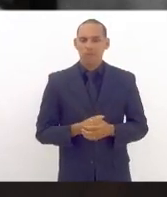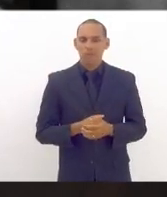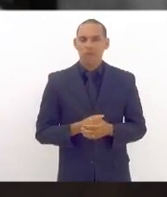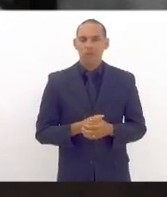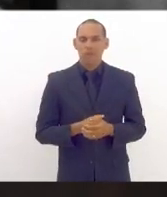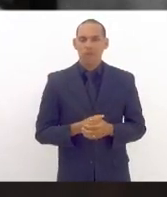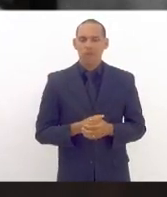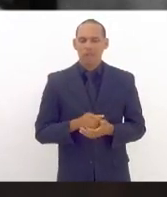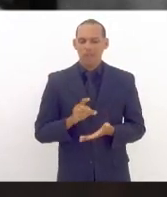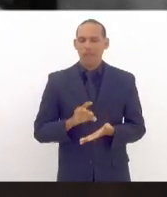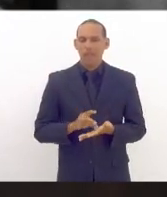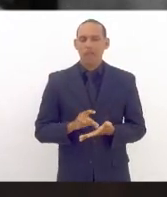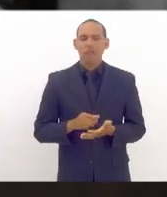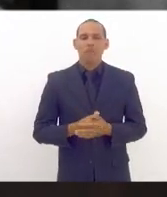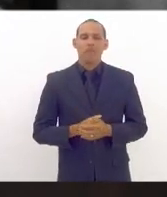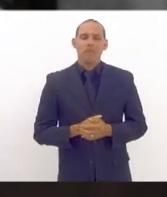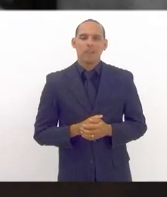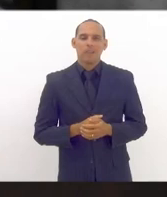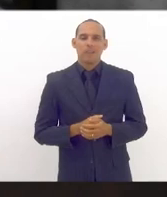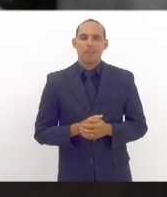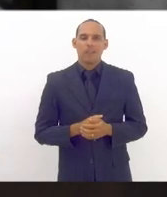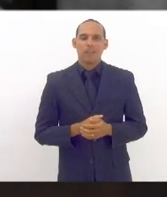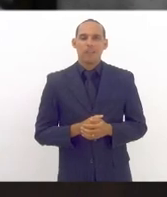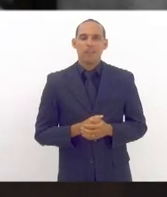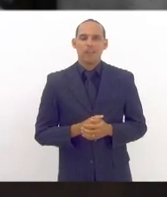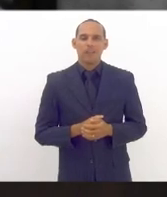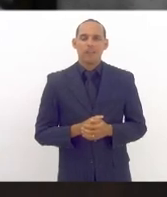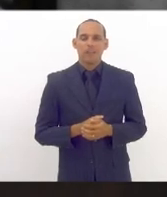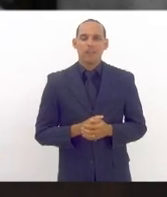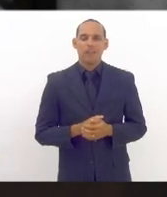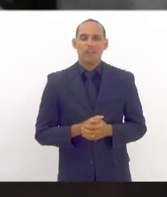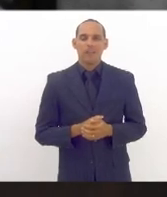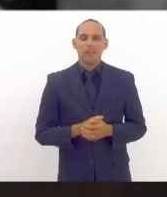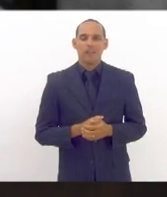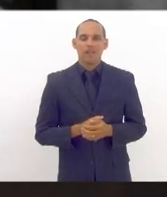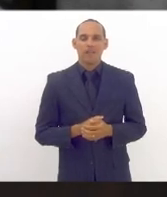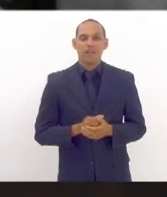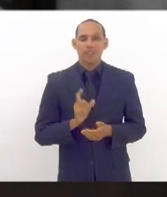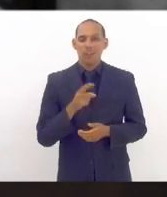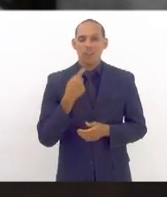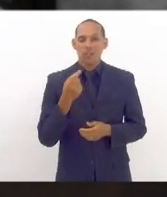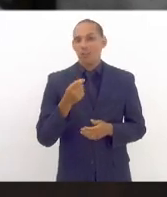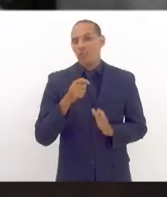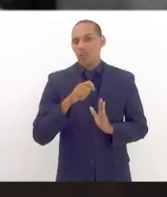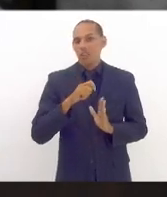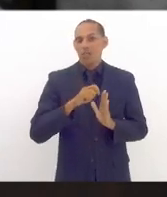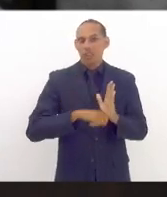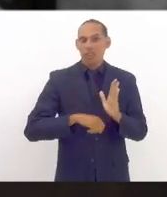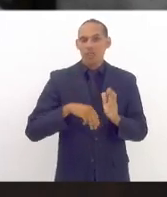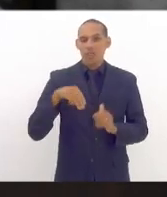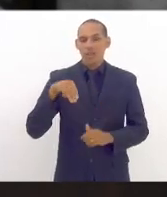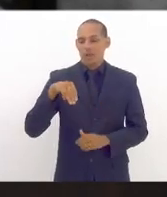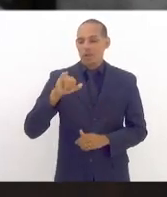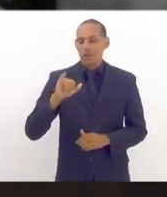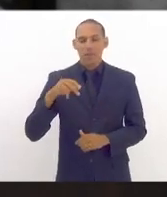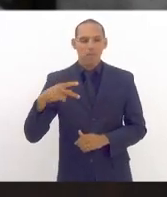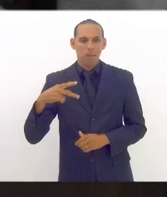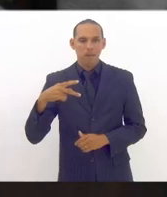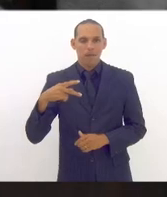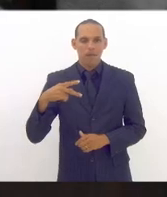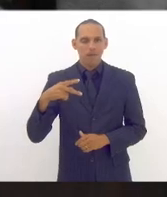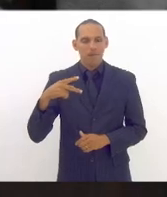na verdade a maturação da gente contratar uma matriz insumo